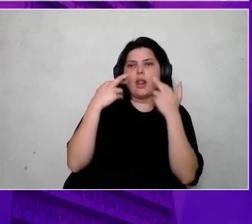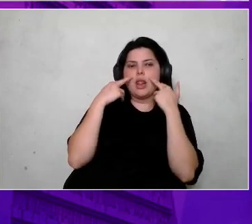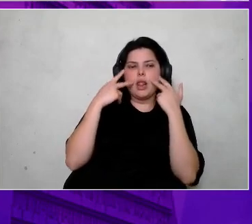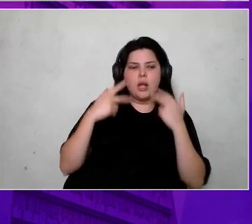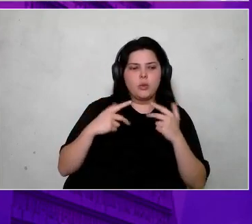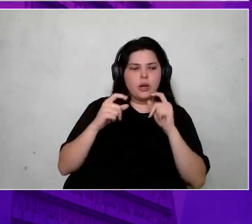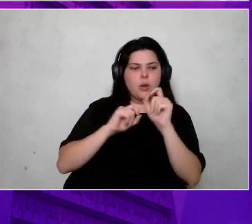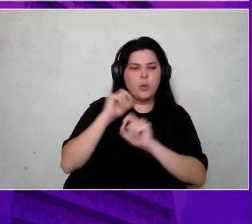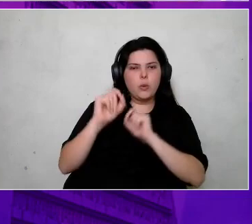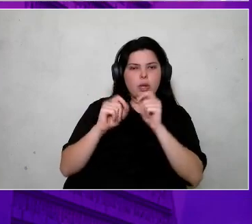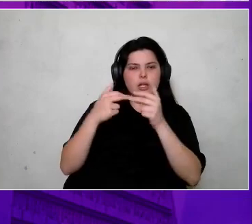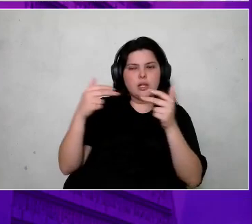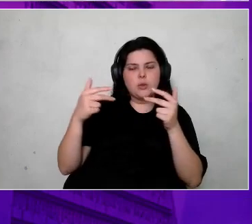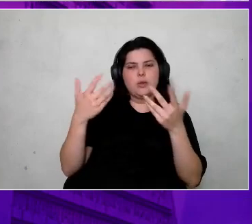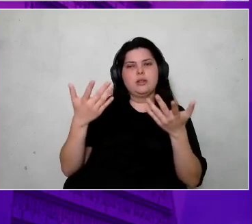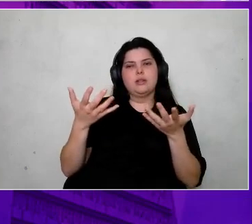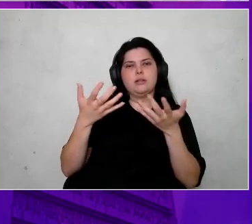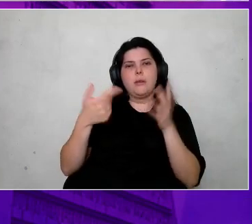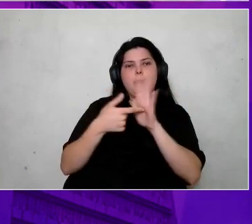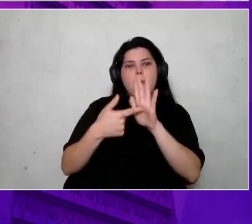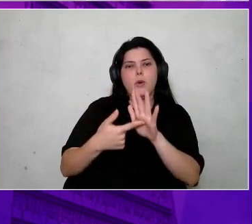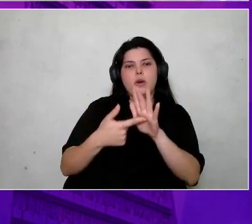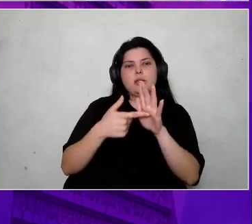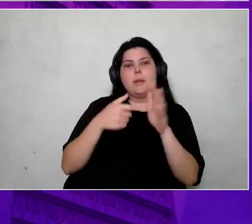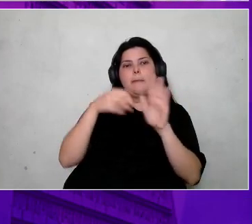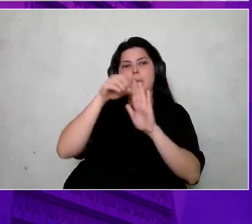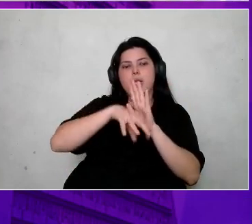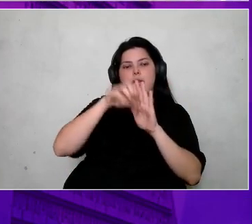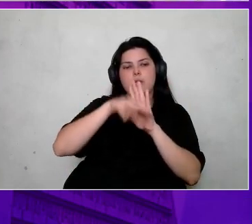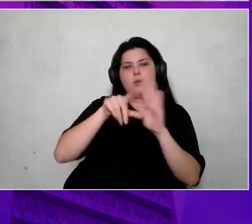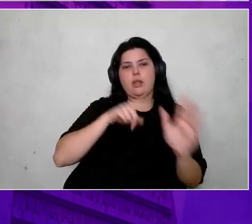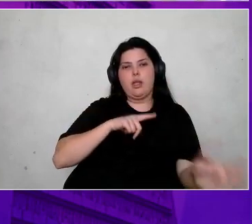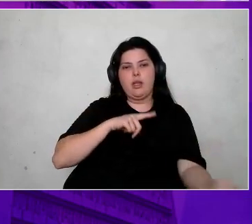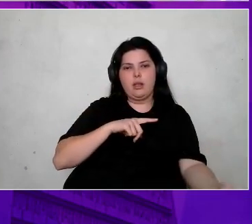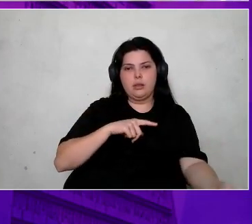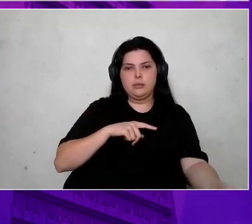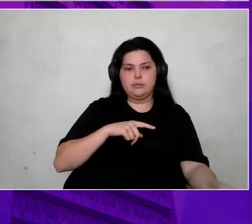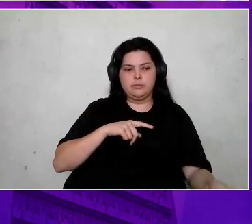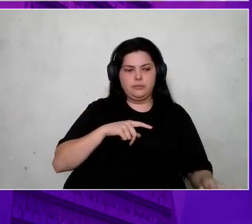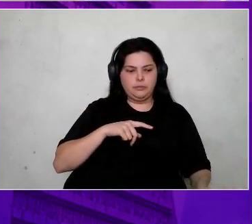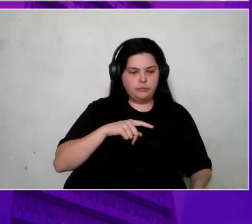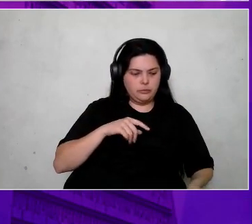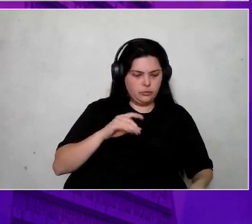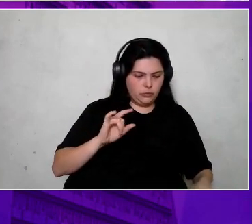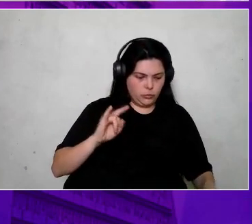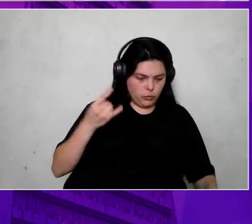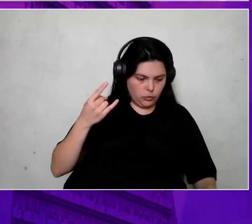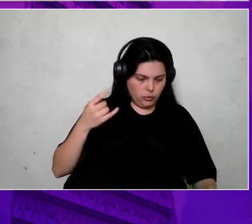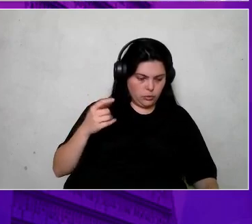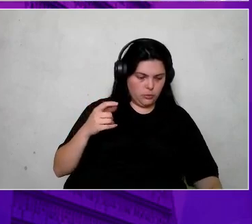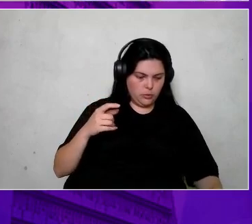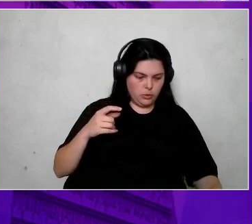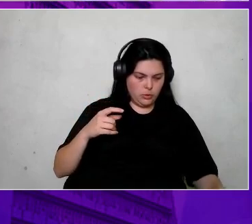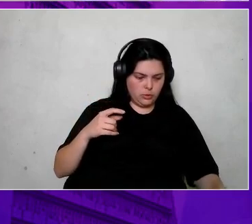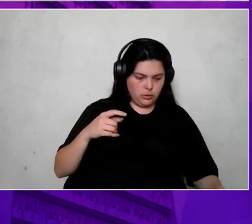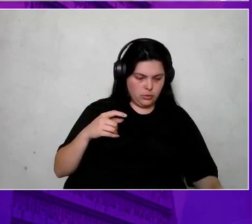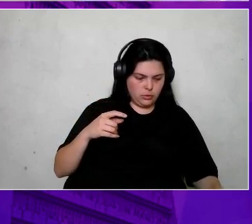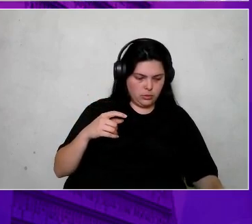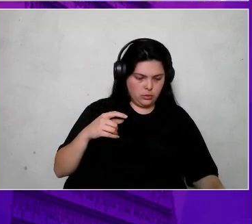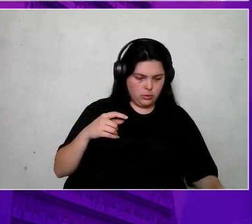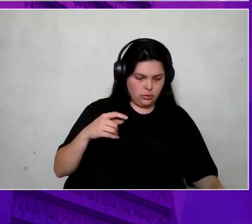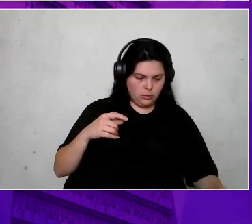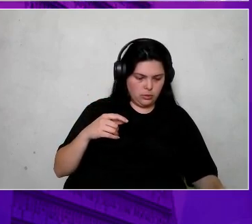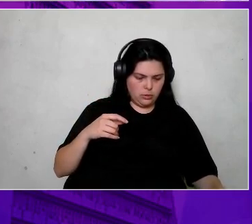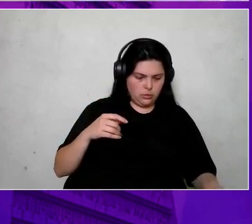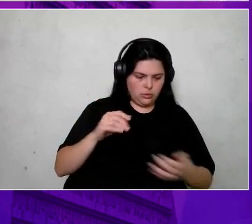vai trazer grandes benefícios, mas, por último, o que eu queria dizer e que eu sempre reforço, assim, eu